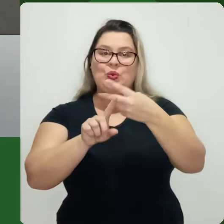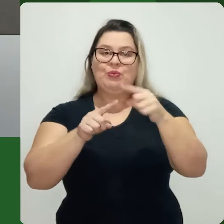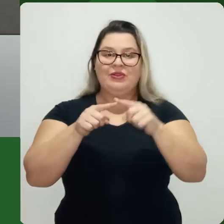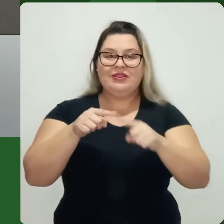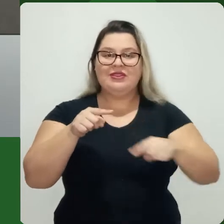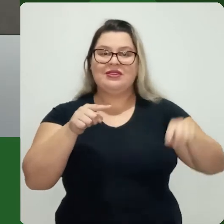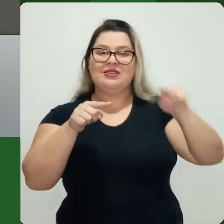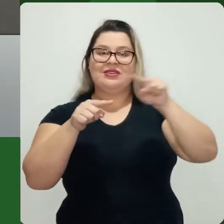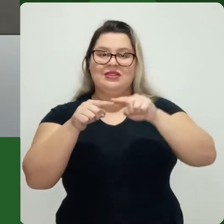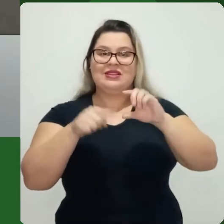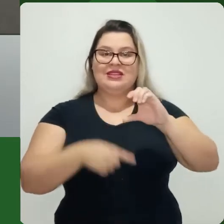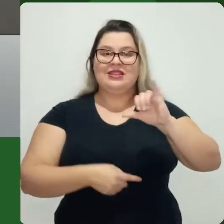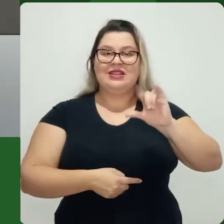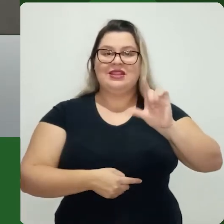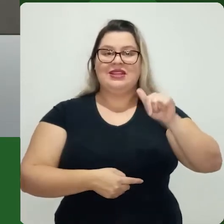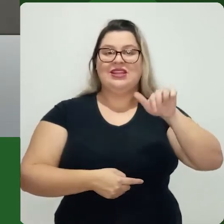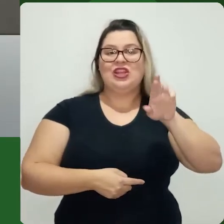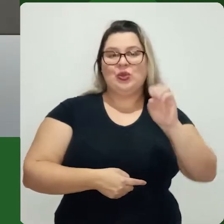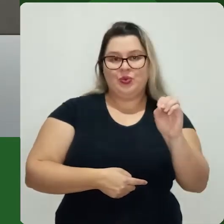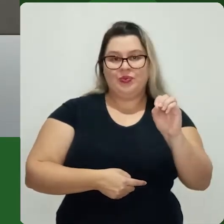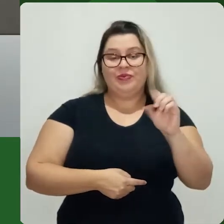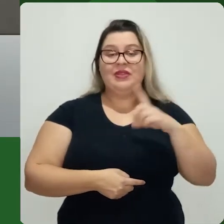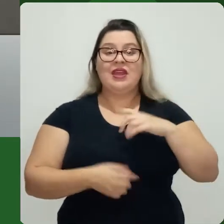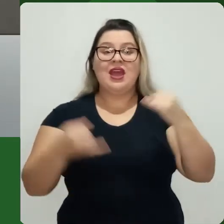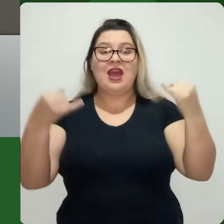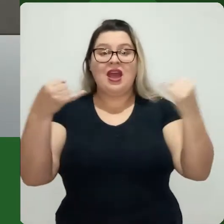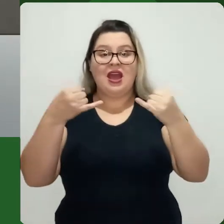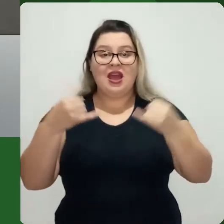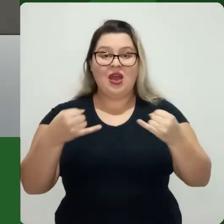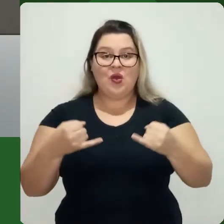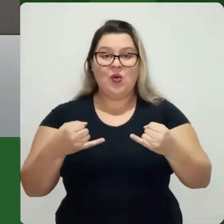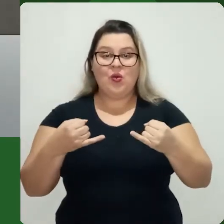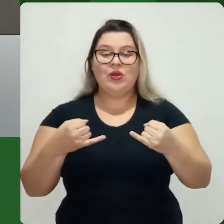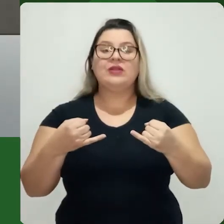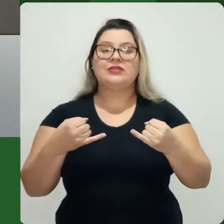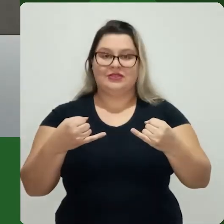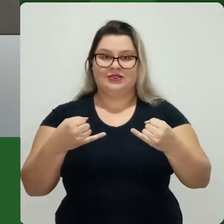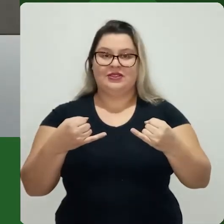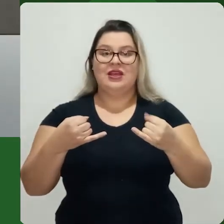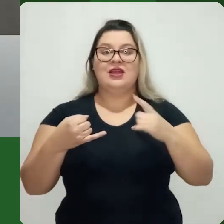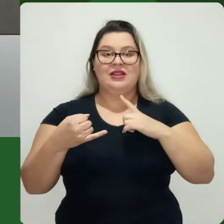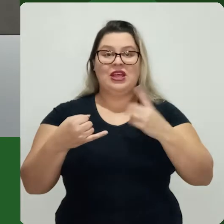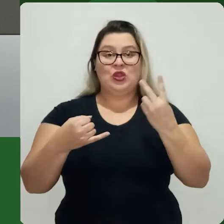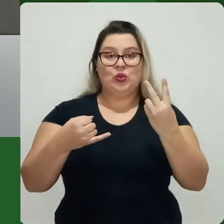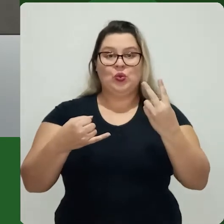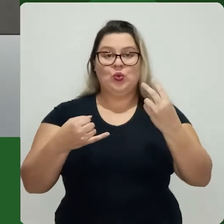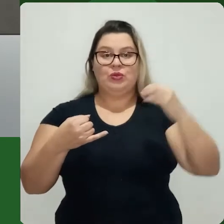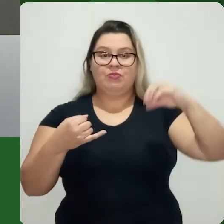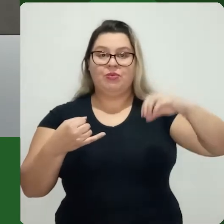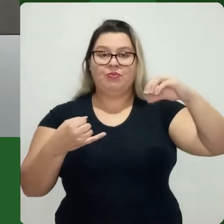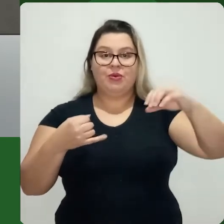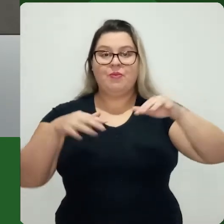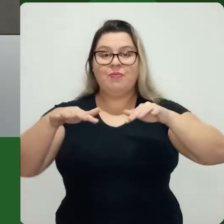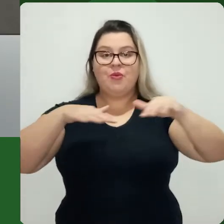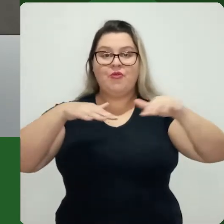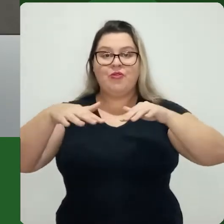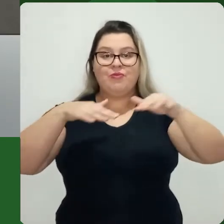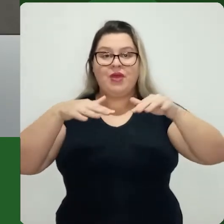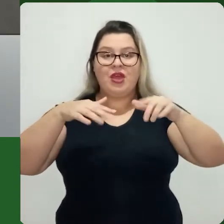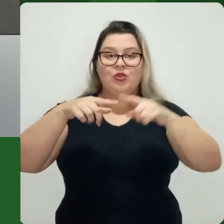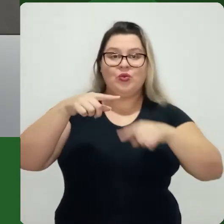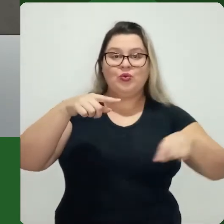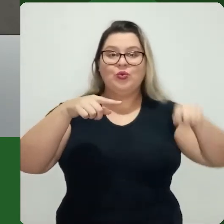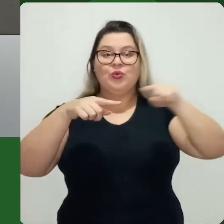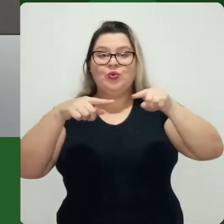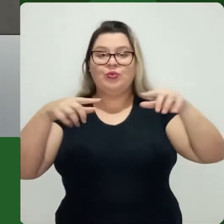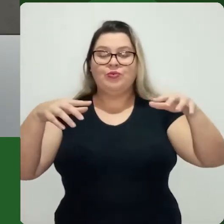duplo. Neste processo de tecimento, as agulhas possuem duas cabeças, que se movimentam entre um